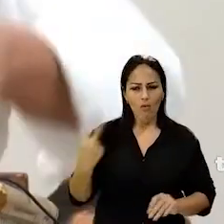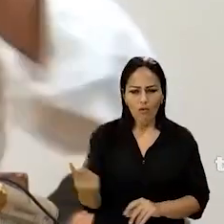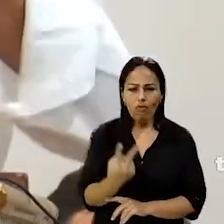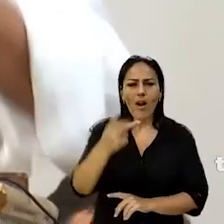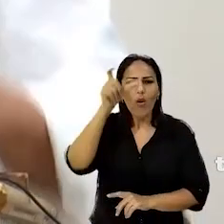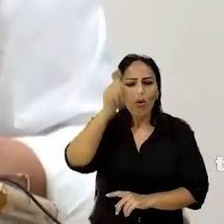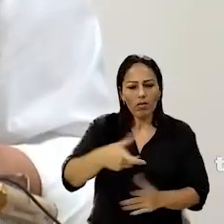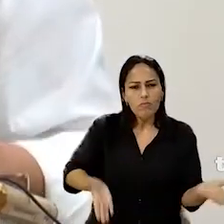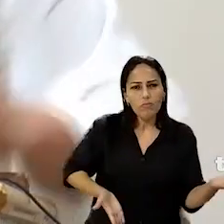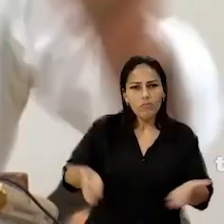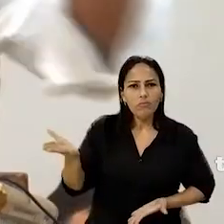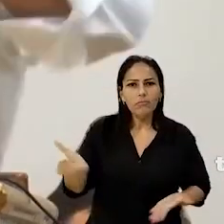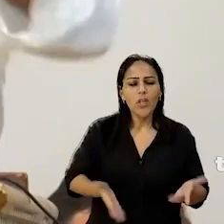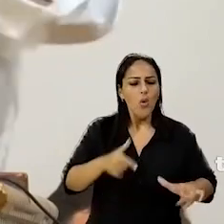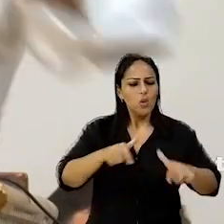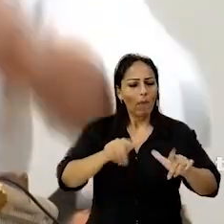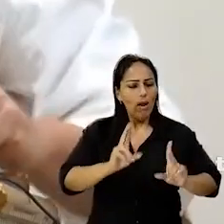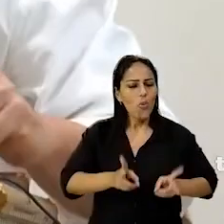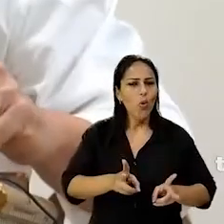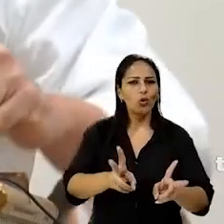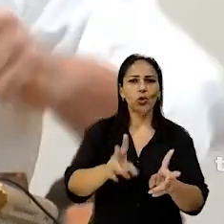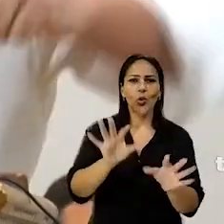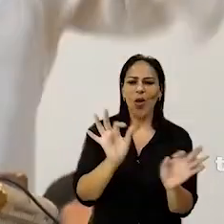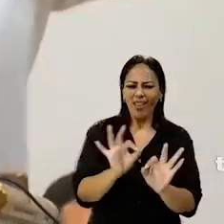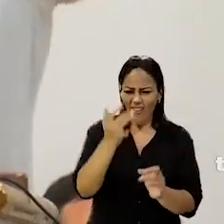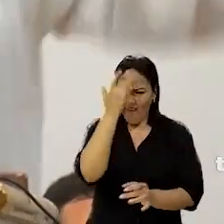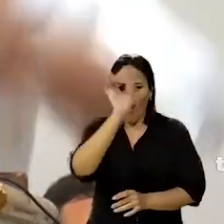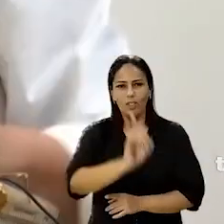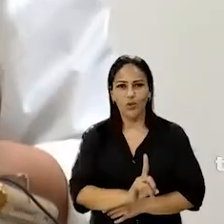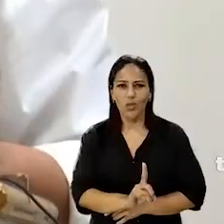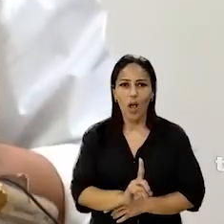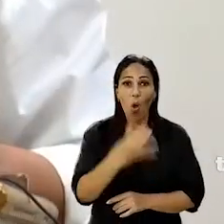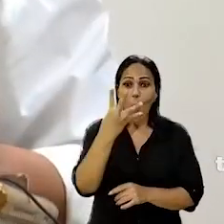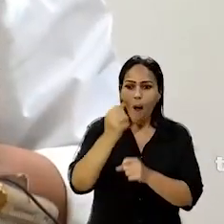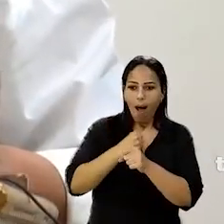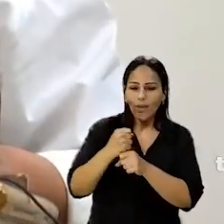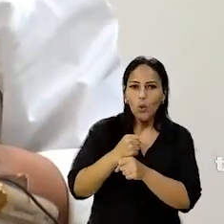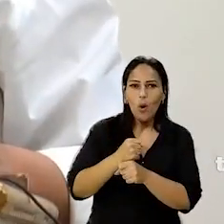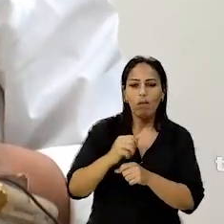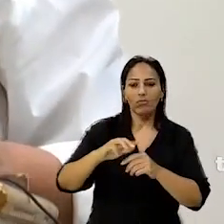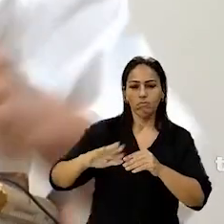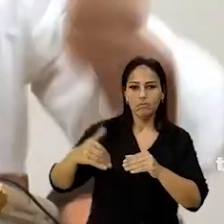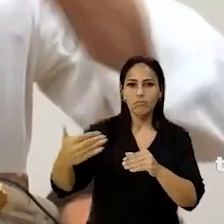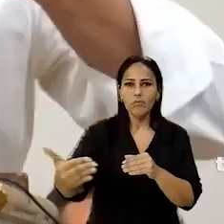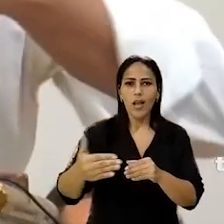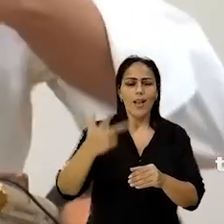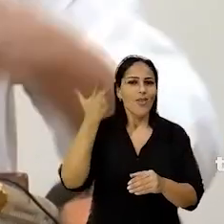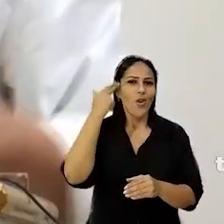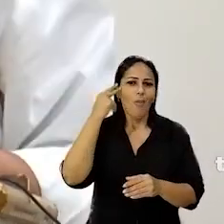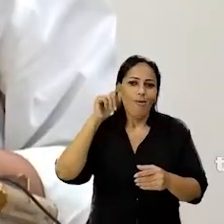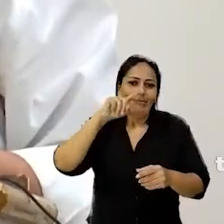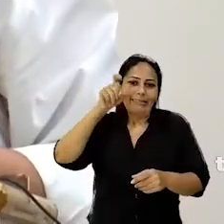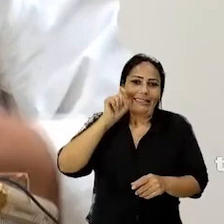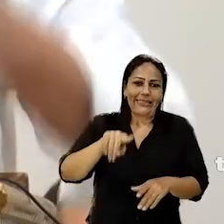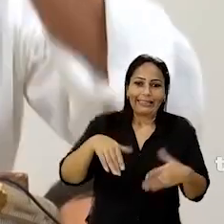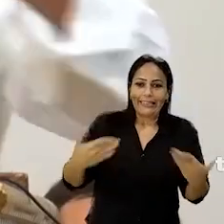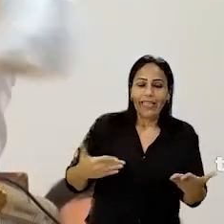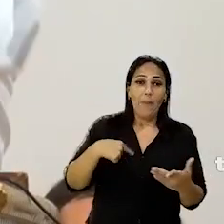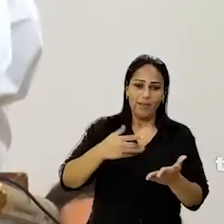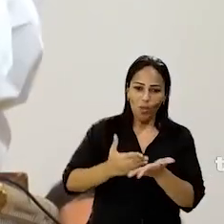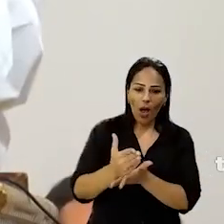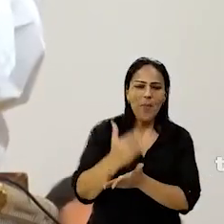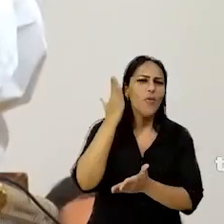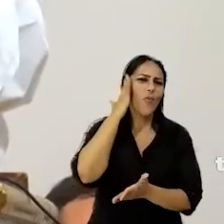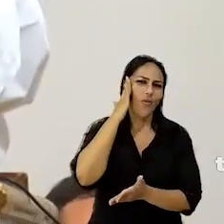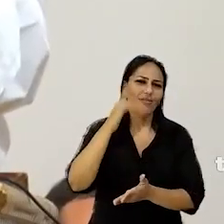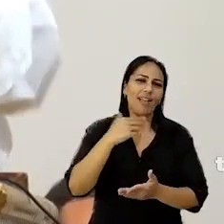profissional e o trabalho continua. Nada vai ser fácil. 4 anos, no mínimo, do novo normal. E quem sabe o caminho é Batata.